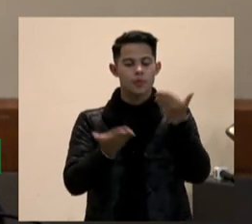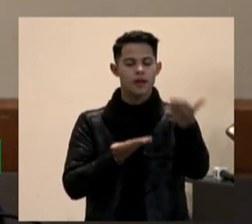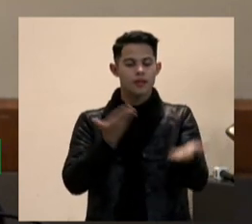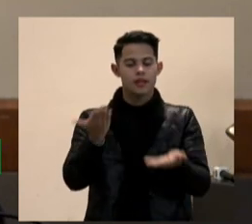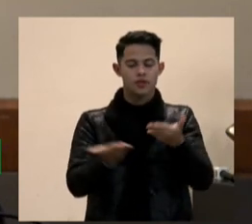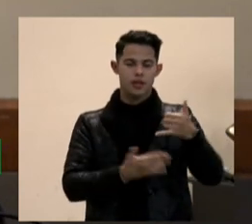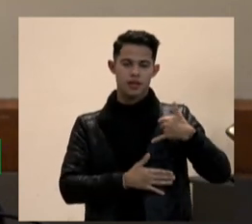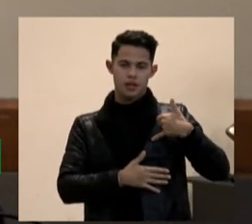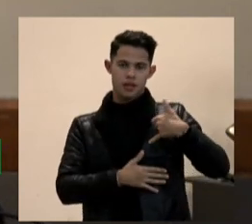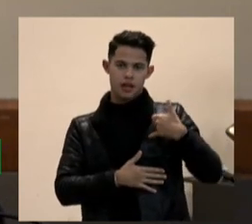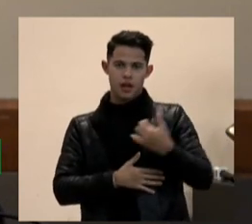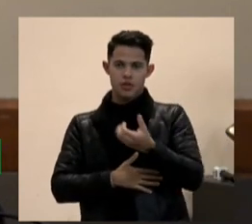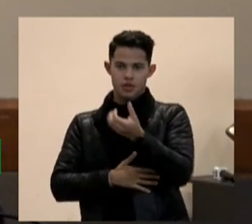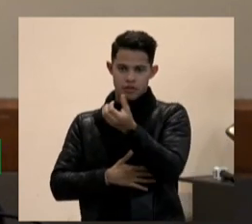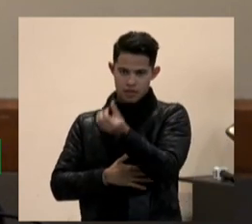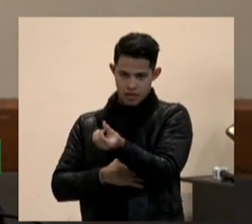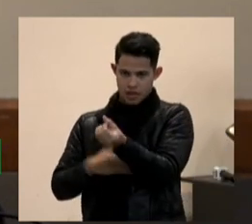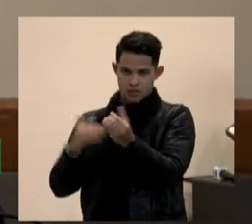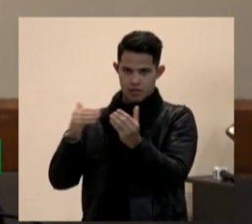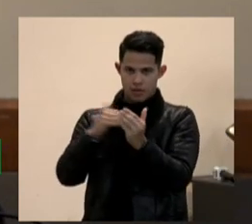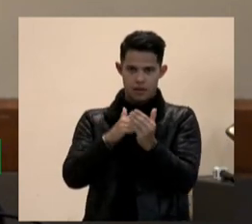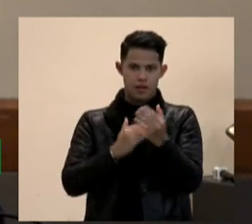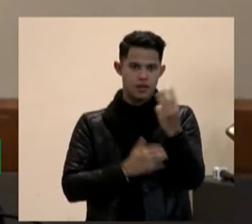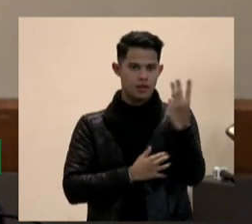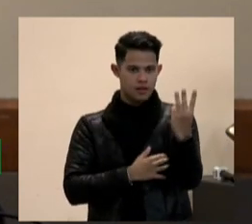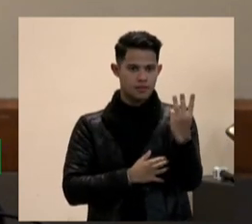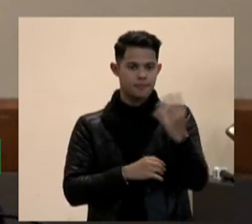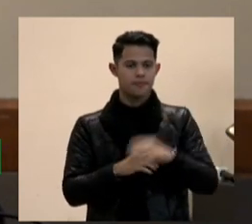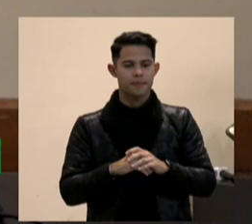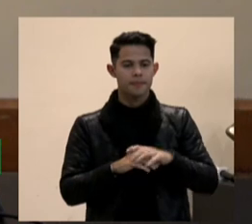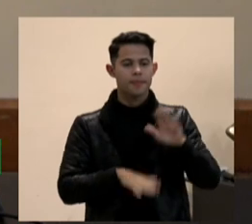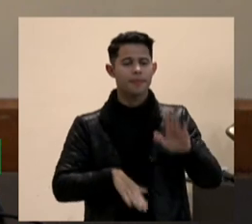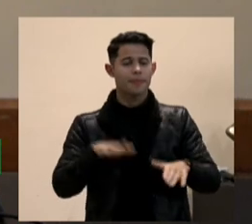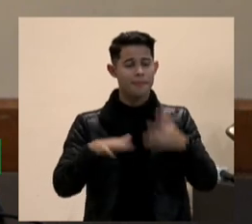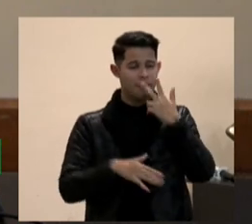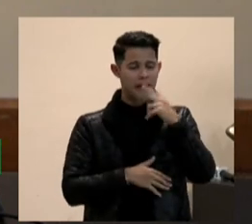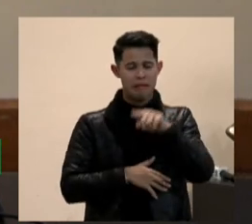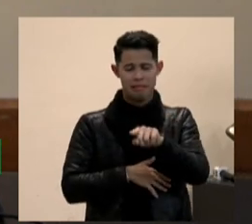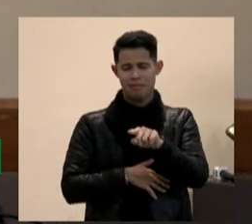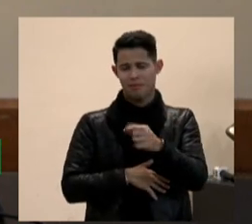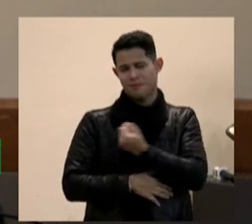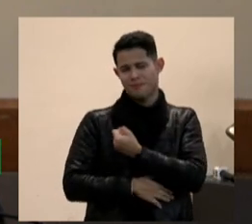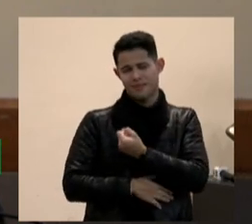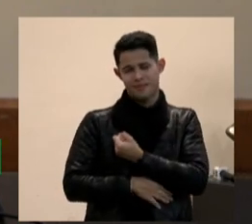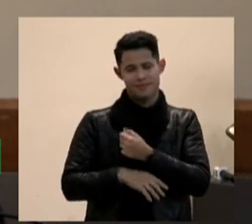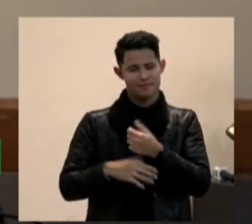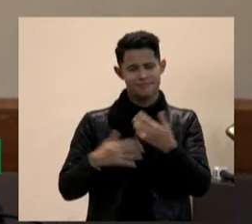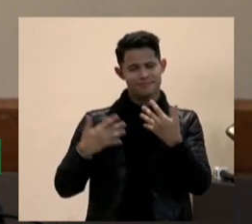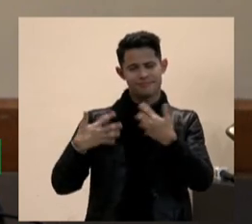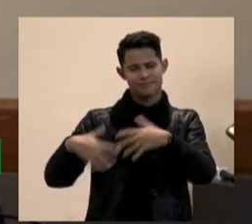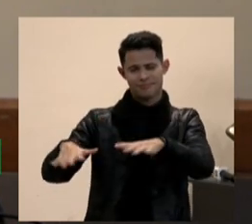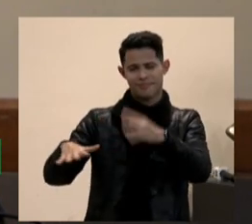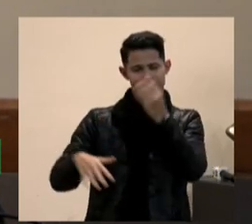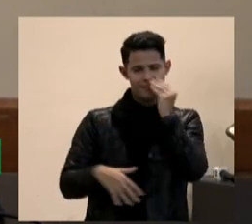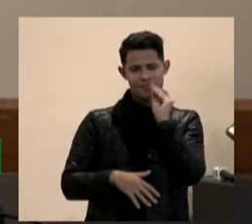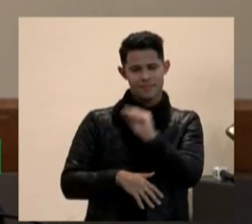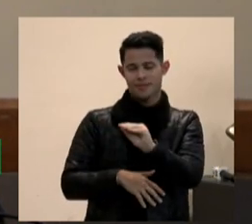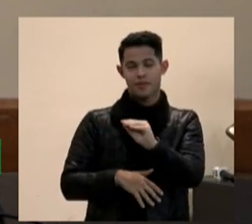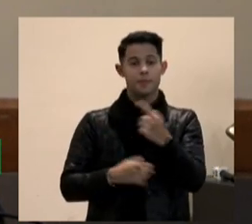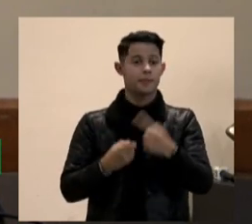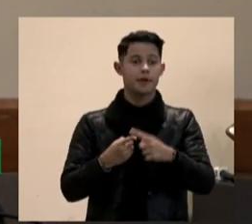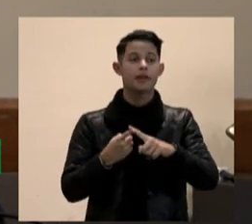0 a 3 anos. Né? Às vezes parece que esses números são meio cabalísticos, né? Que a gente não sabe de onde eles vêm,